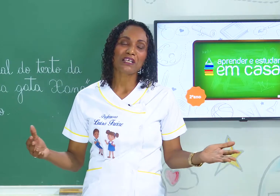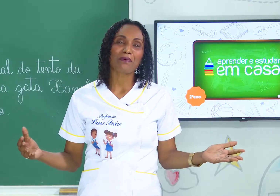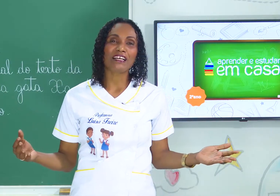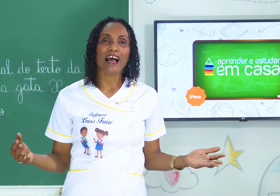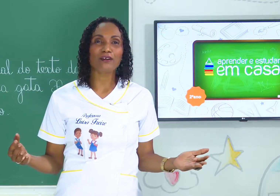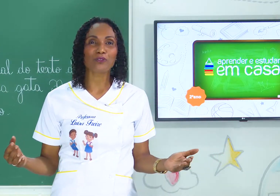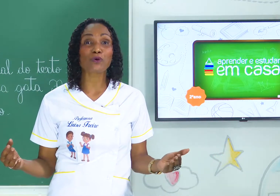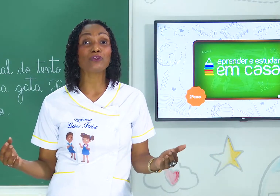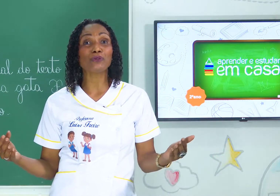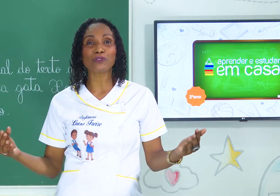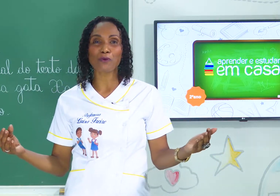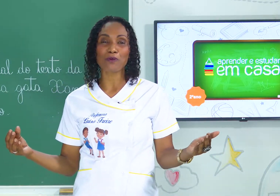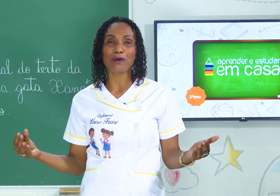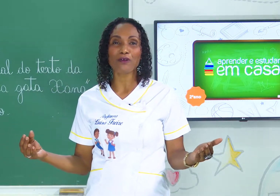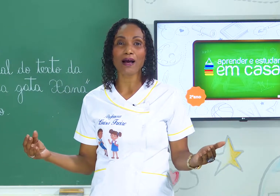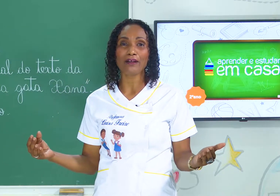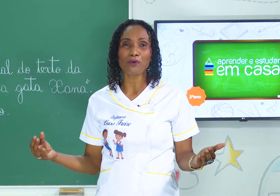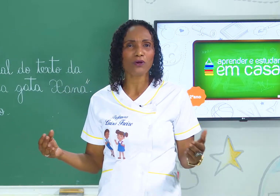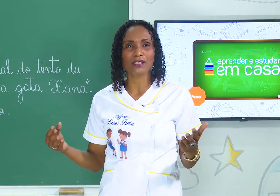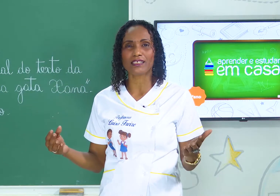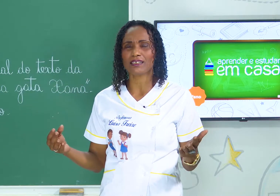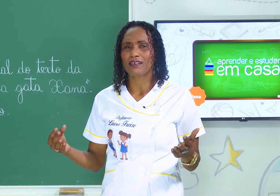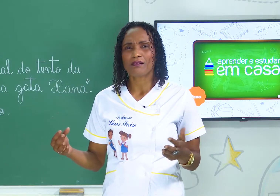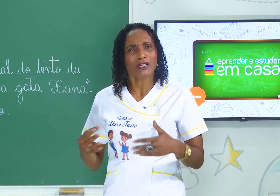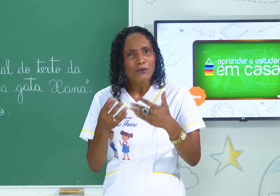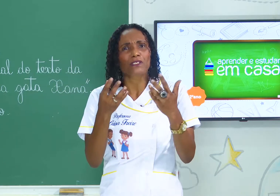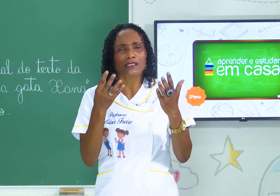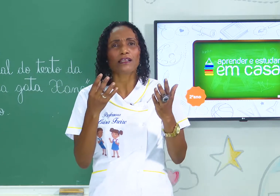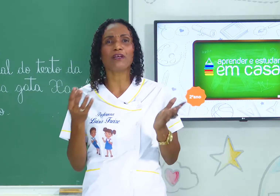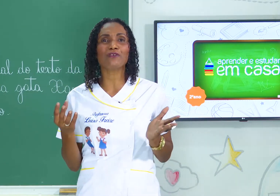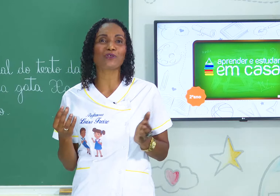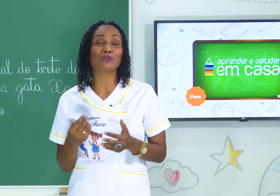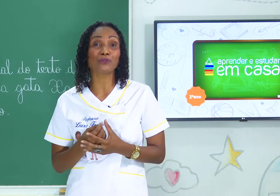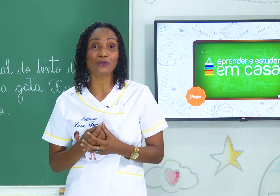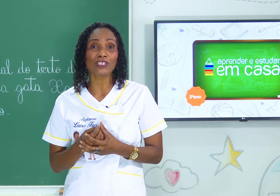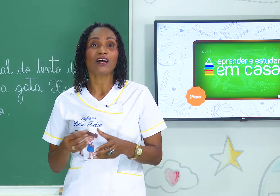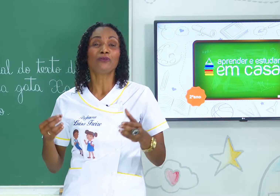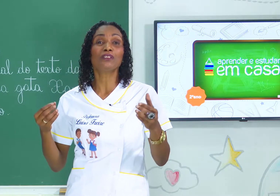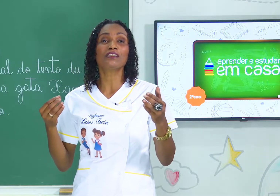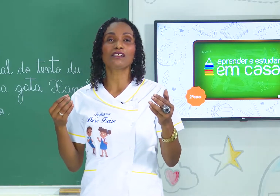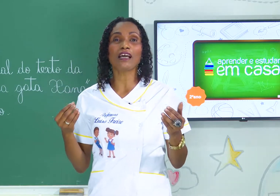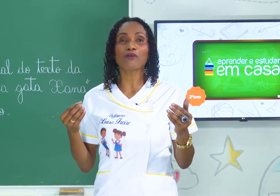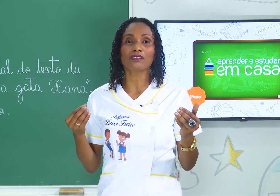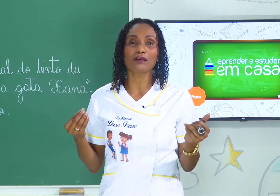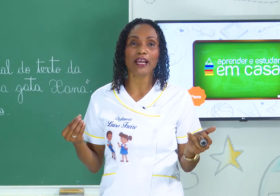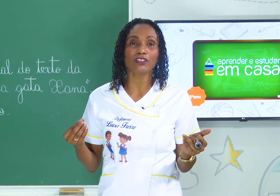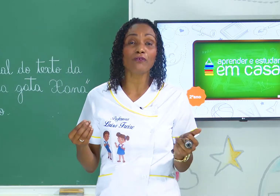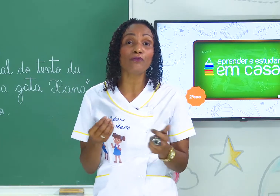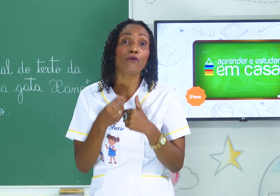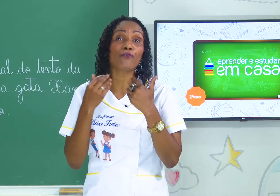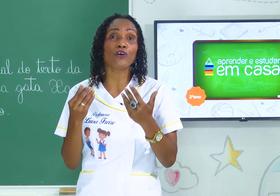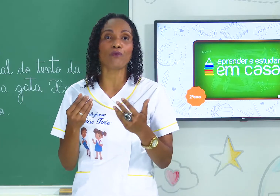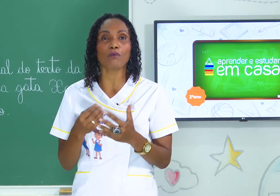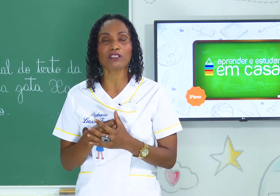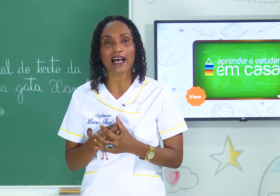Vamos trabalhar os conteúdos do 1º ano ou seja mas precisamente os contornos do terceiro trimestre